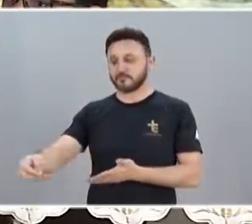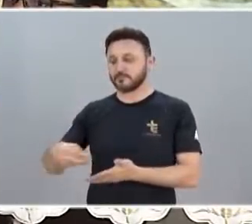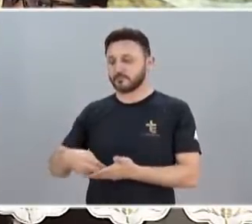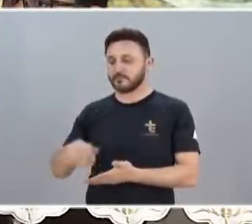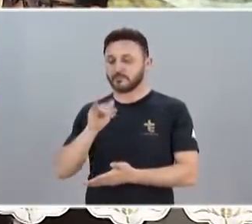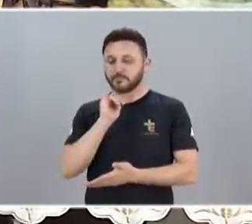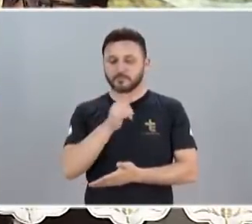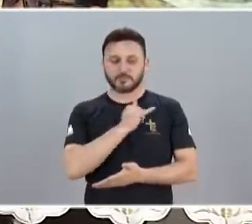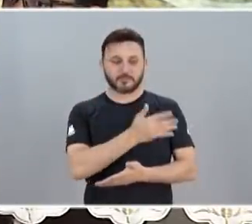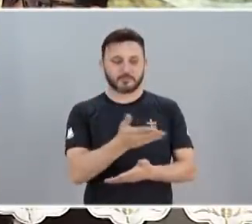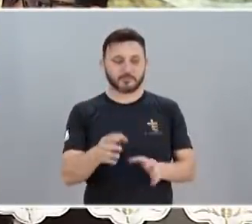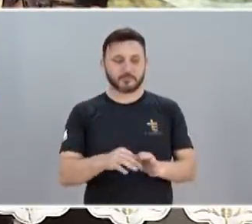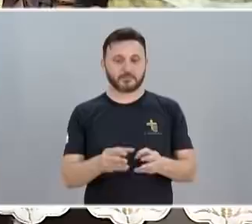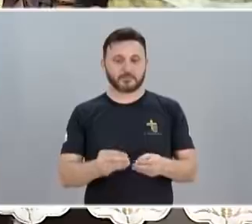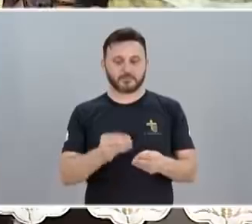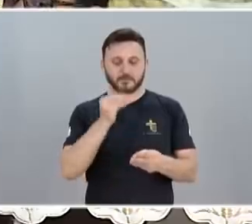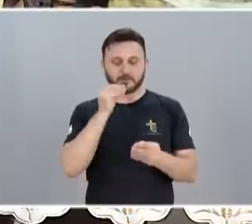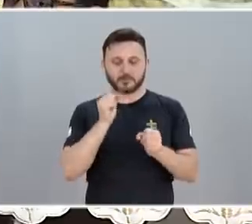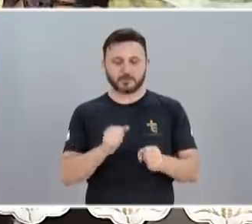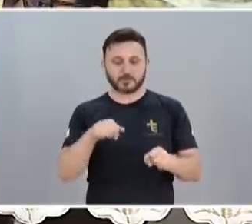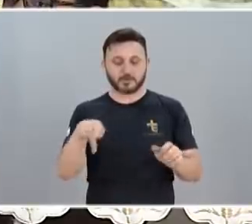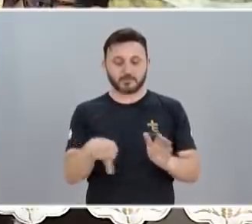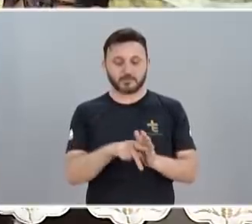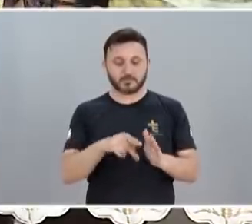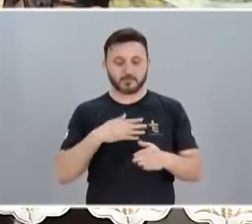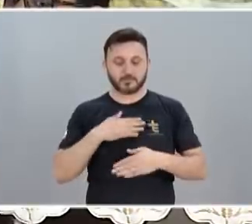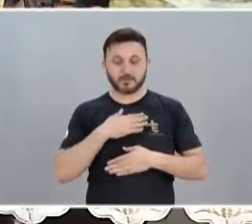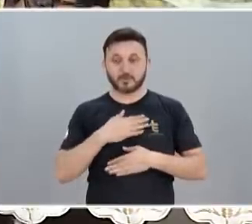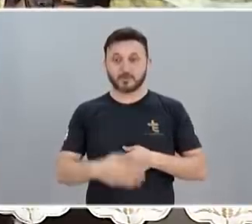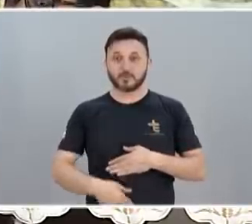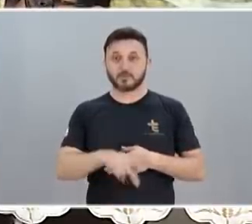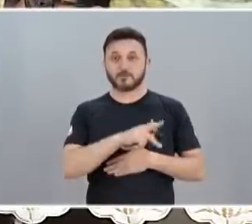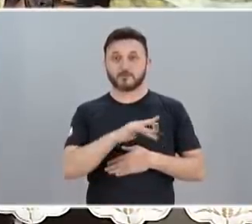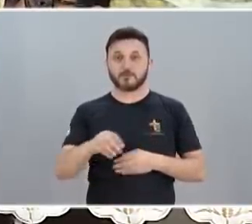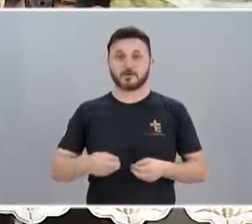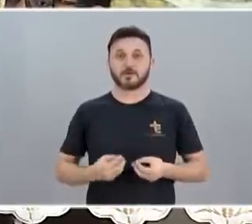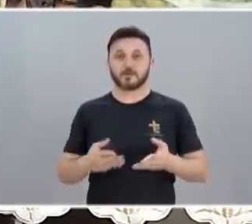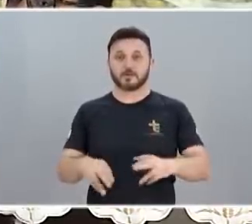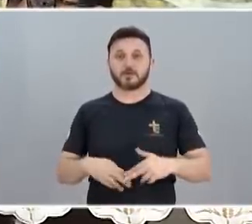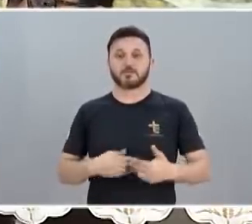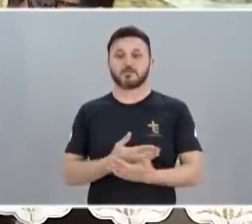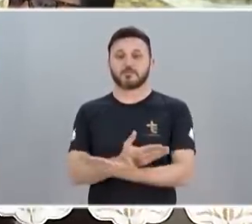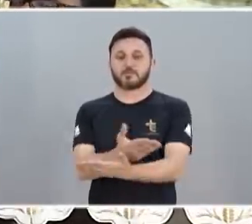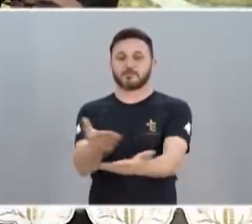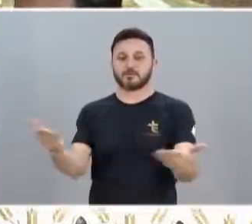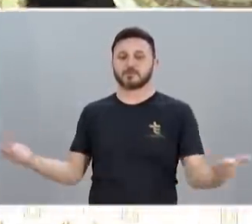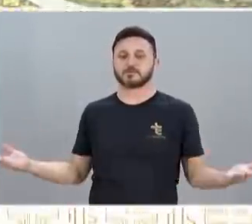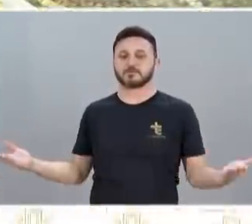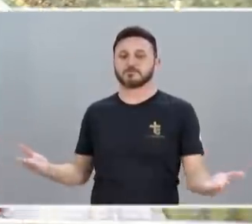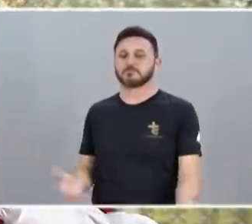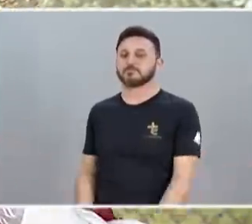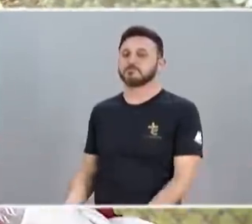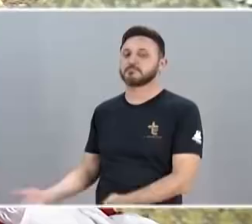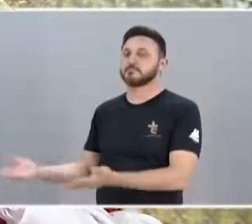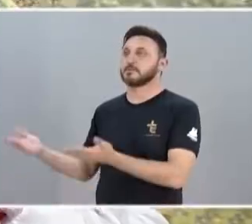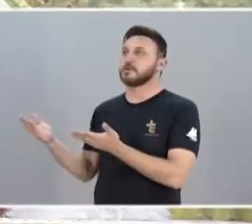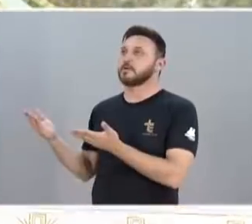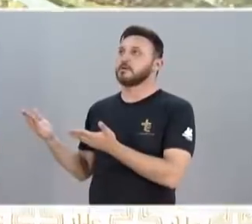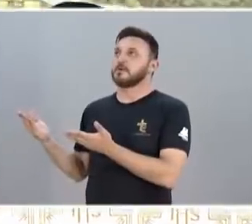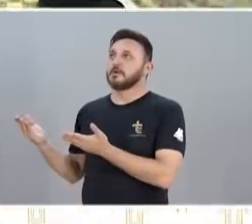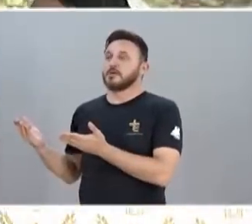dizendo: tomai todos e comei, isto é o meu corpo que será entregue por vós.